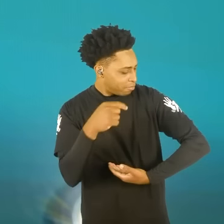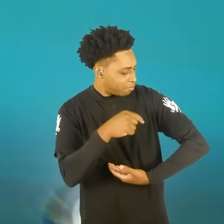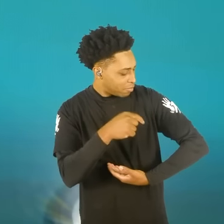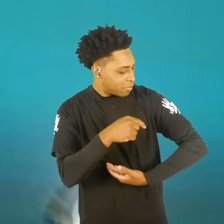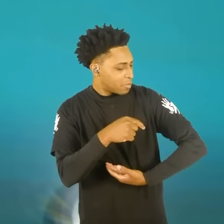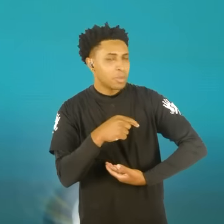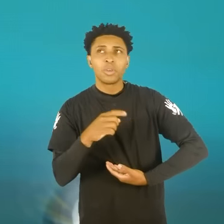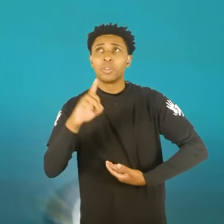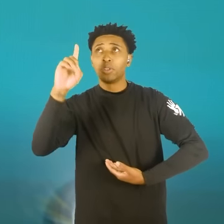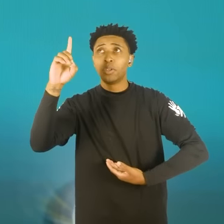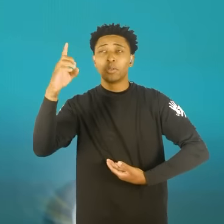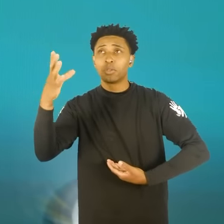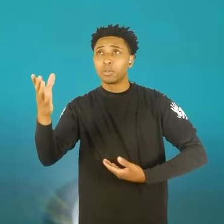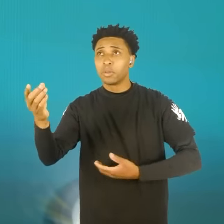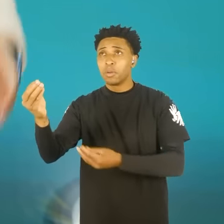do Senhor um varão,